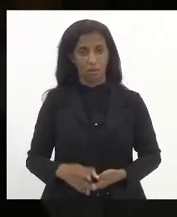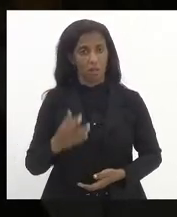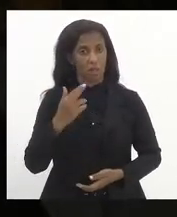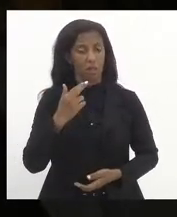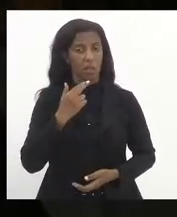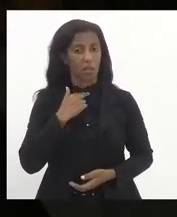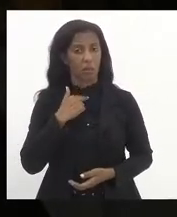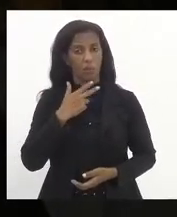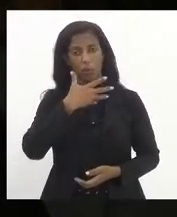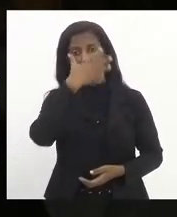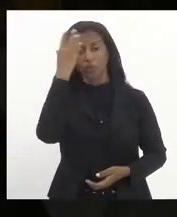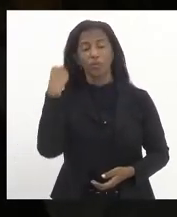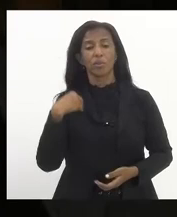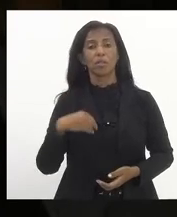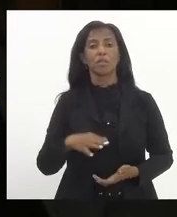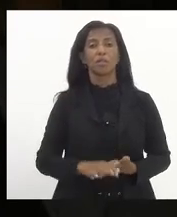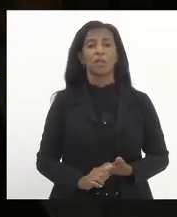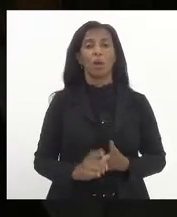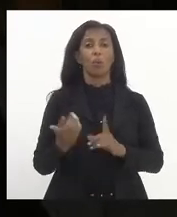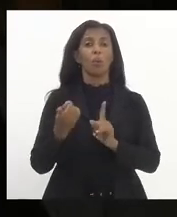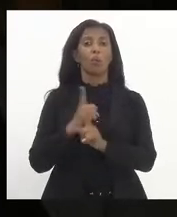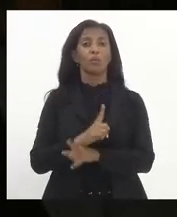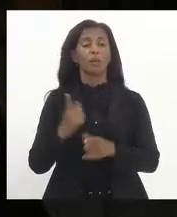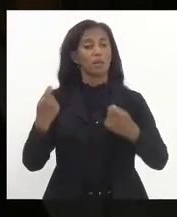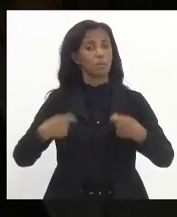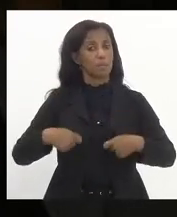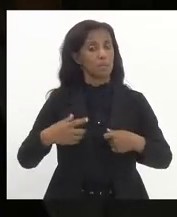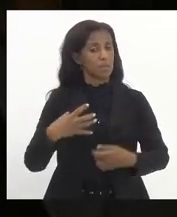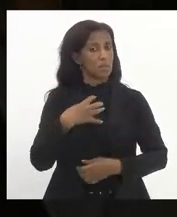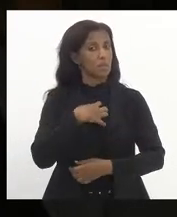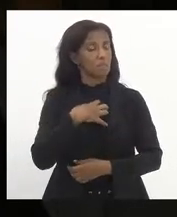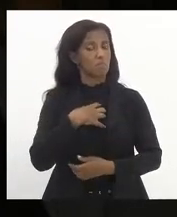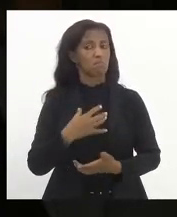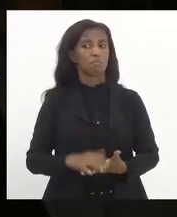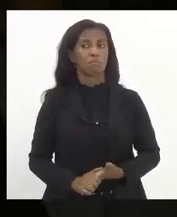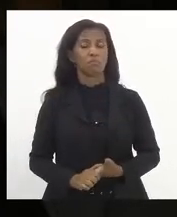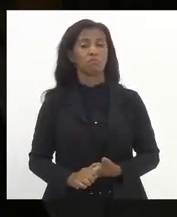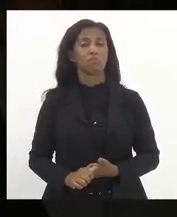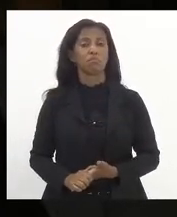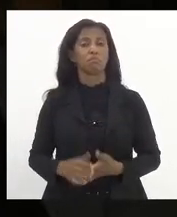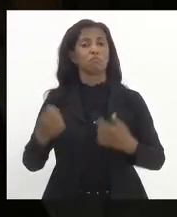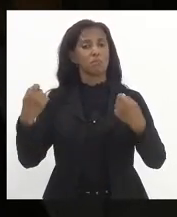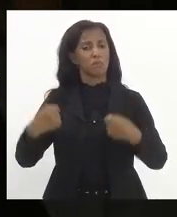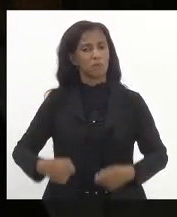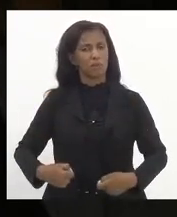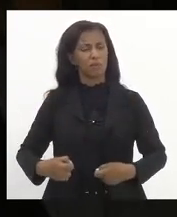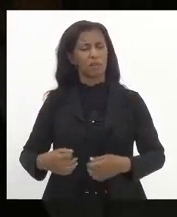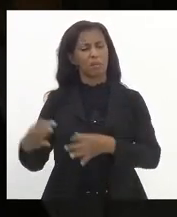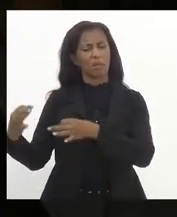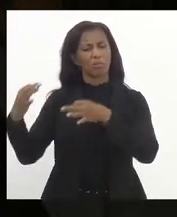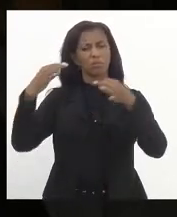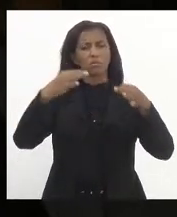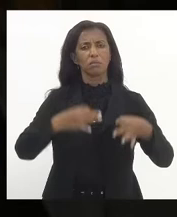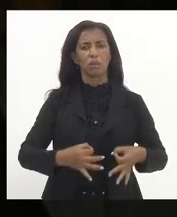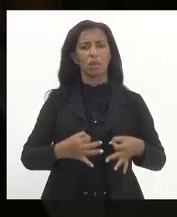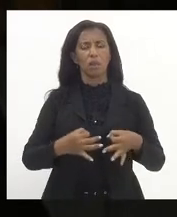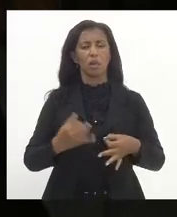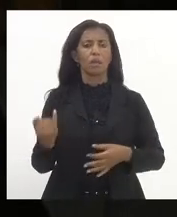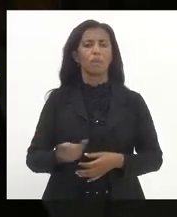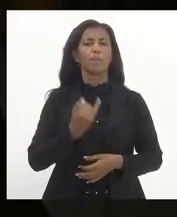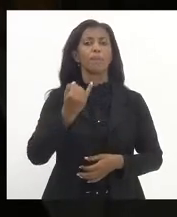negar, não dá para desconhecer, ao contrário, precisa ser devidamente colocado em seu lugar o